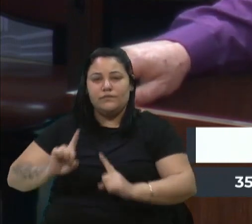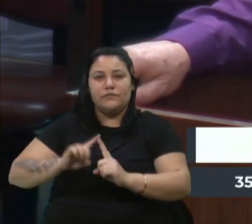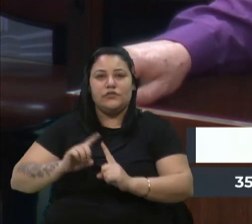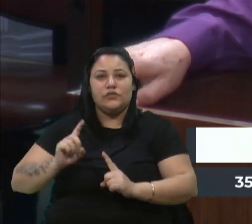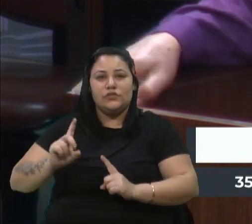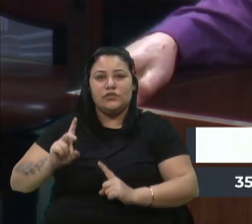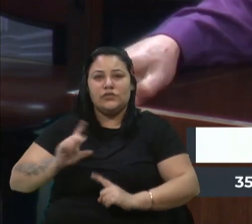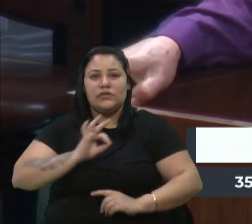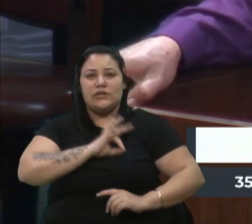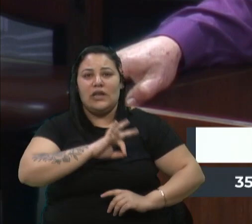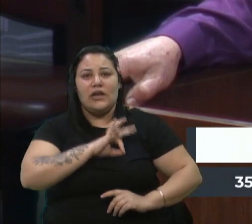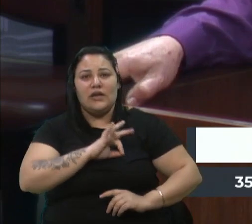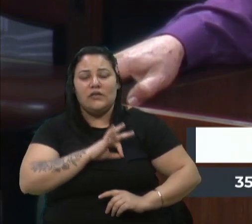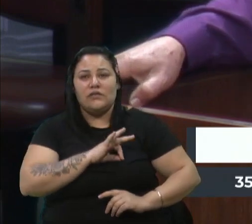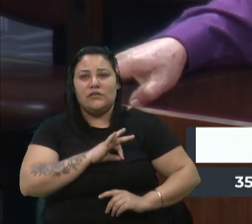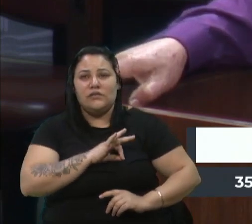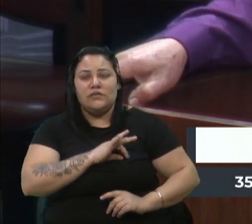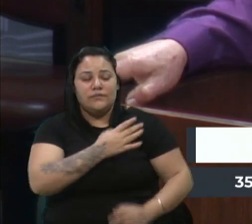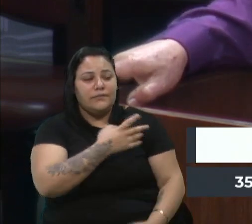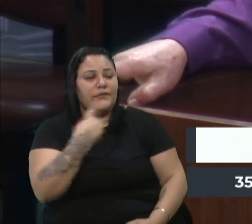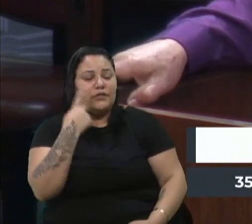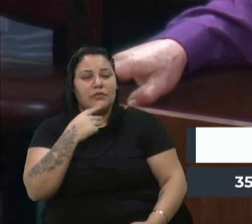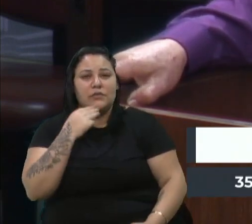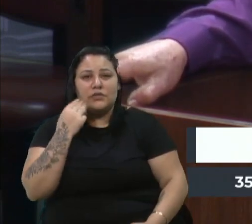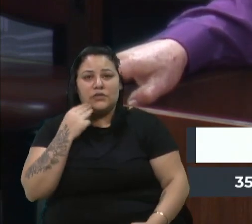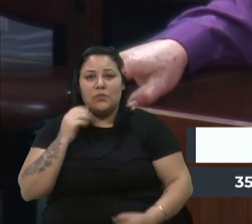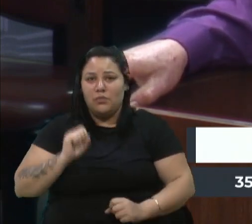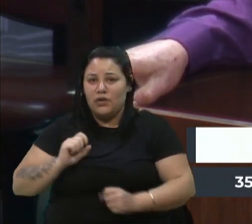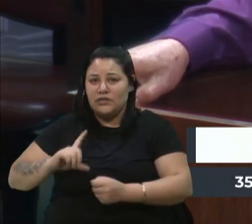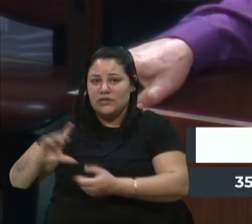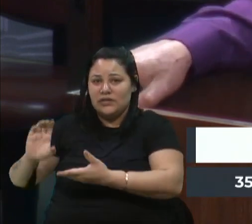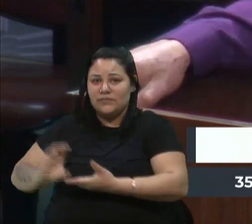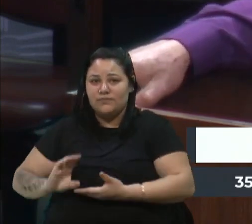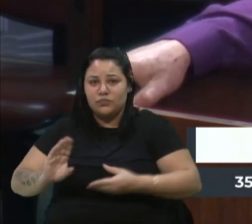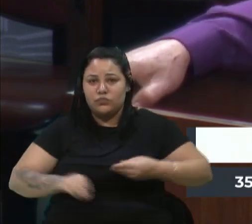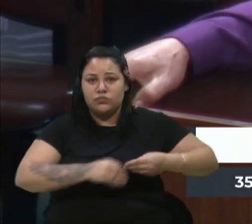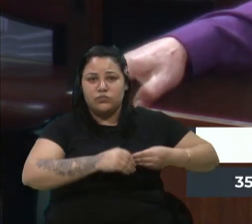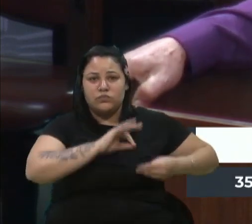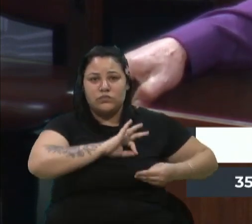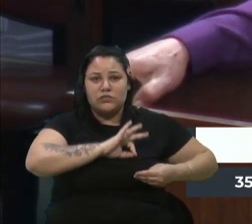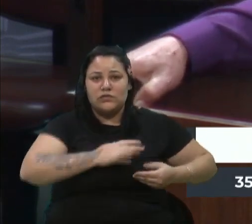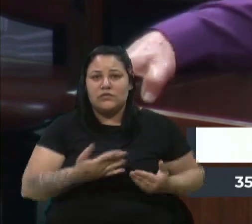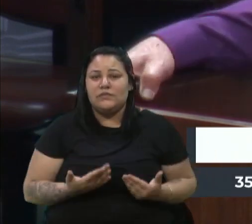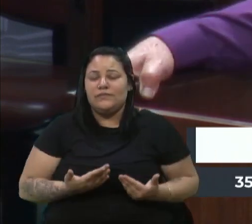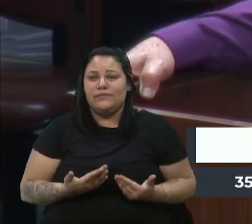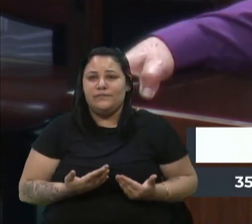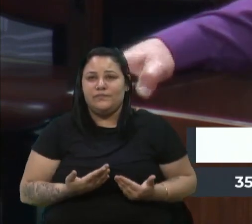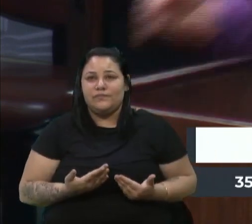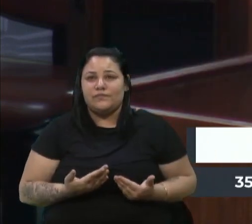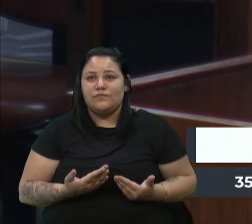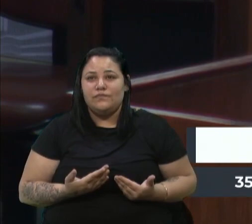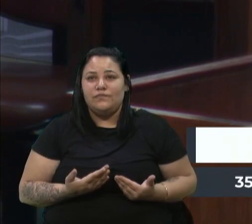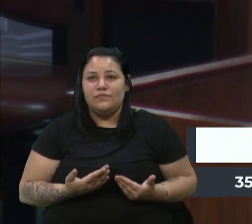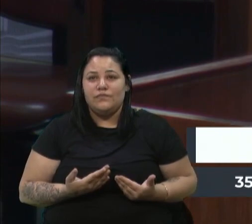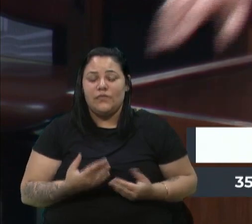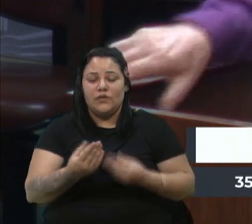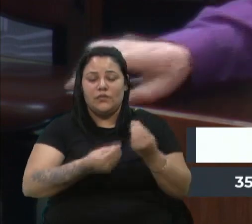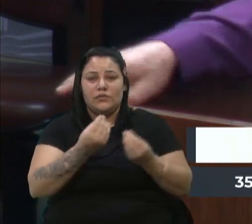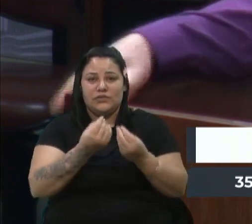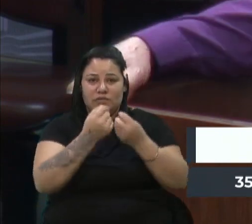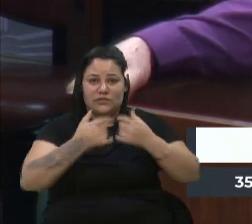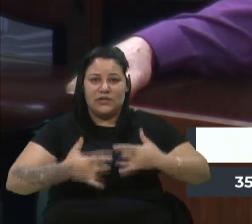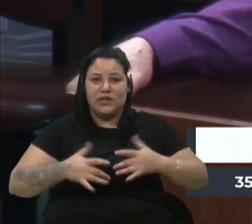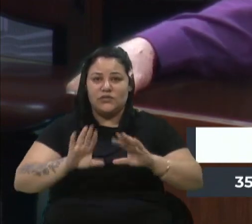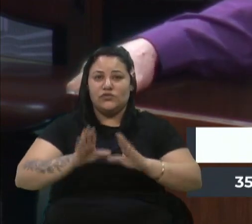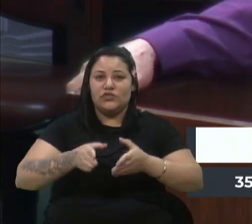salários intempéries, vereadora Marissol, possa ser contemplado. Não sempre os mesmos, bem divulgado, como tem o dobro